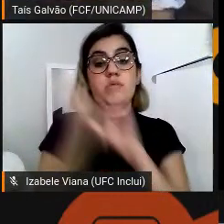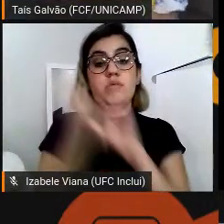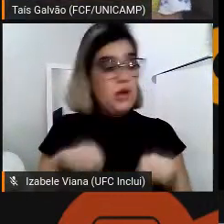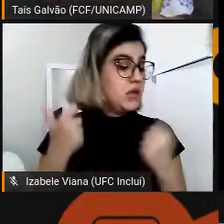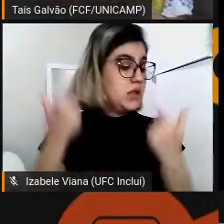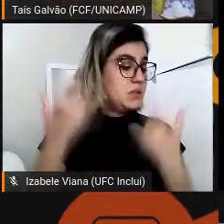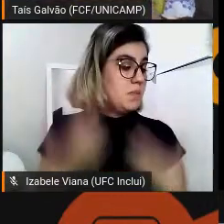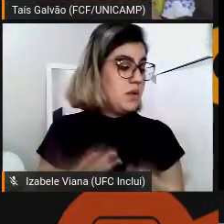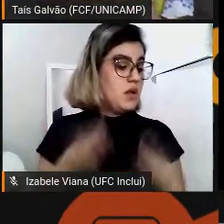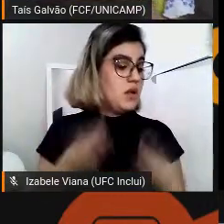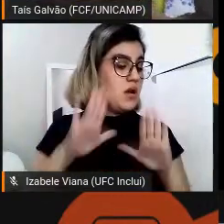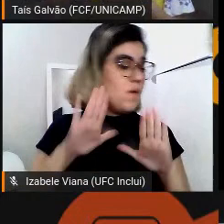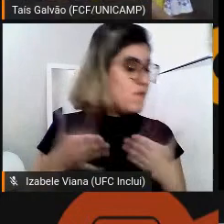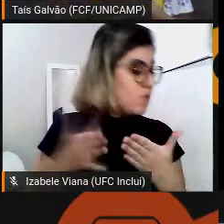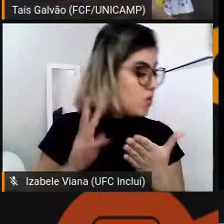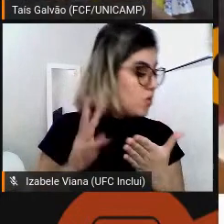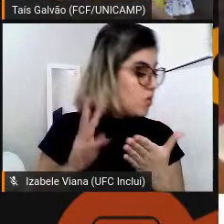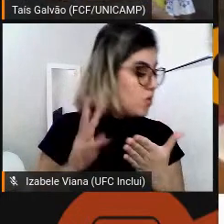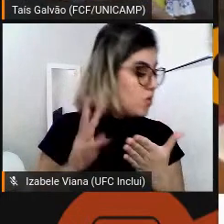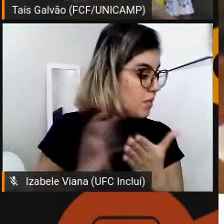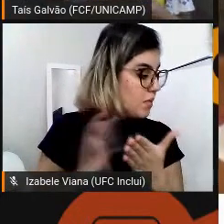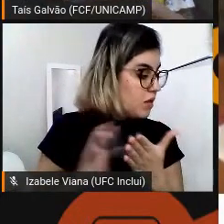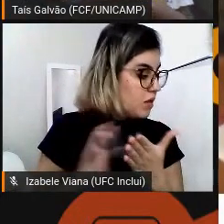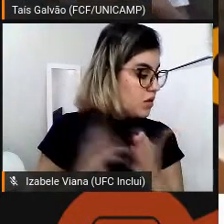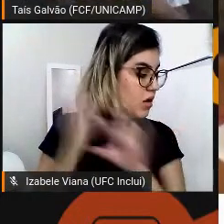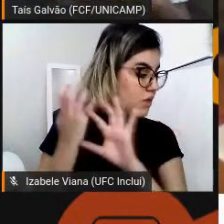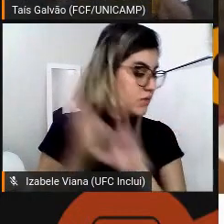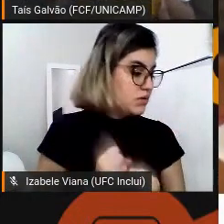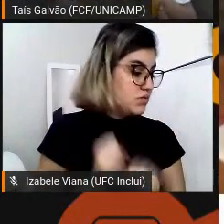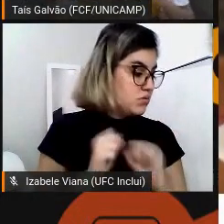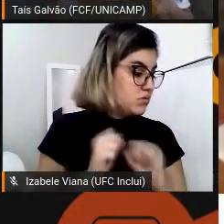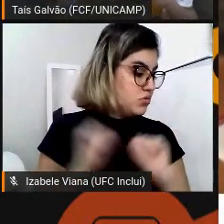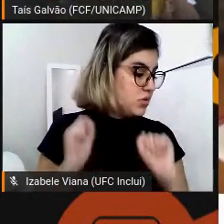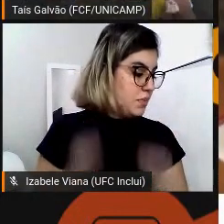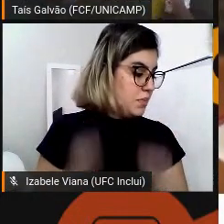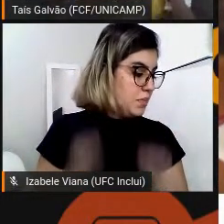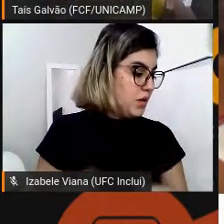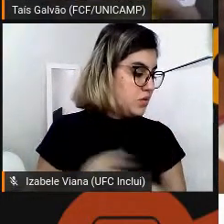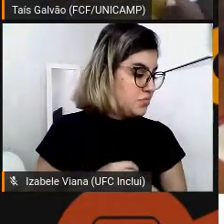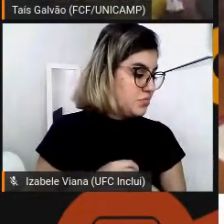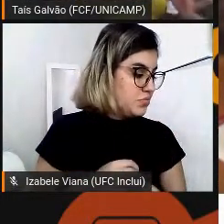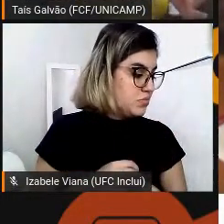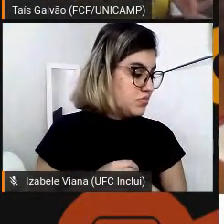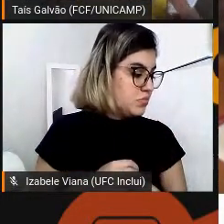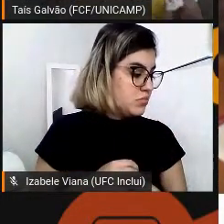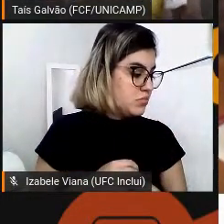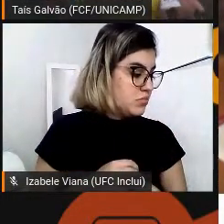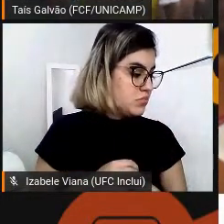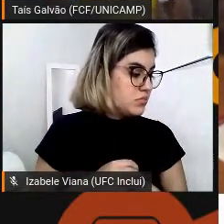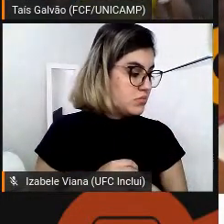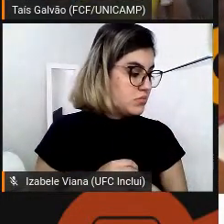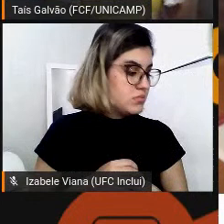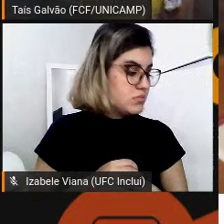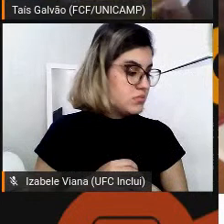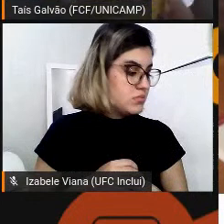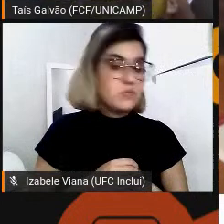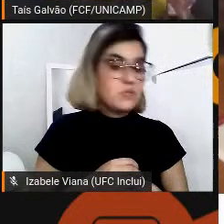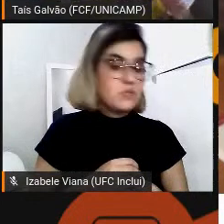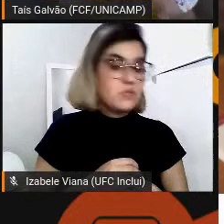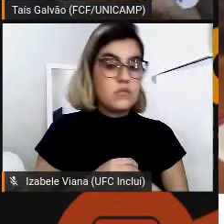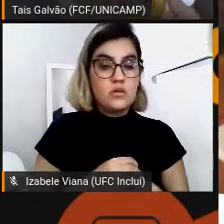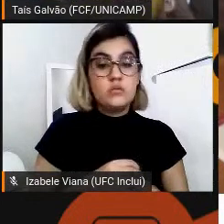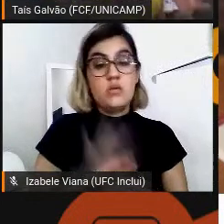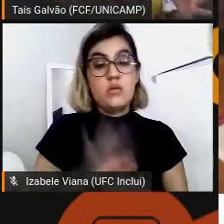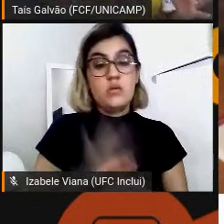do método de revisão sistemática, né? Bom, assim, o que eu queria trazer para vocês antes de abrir